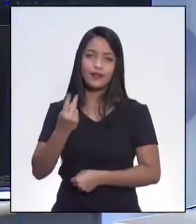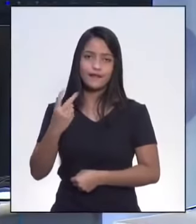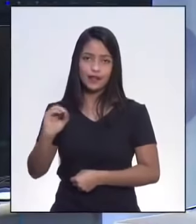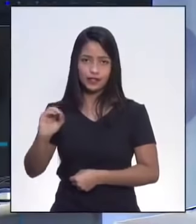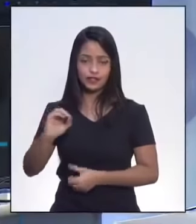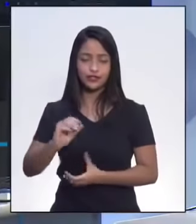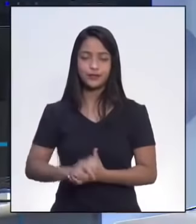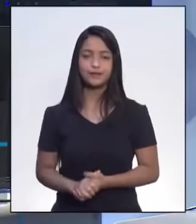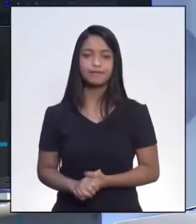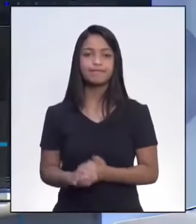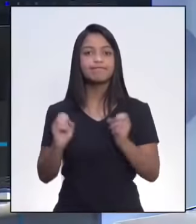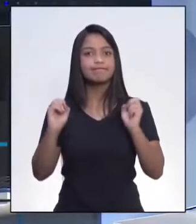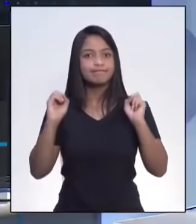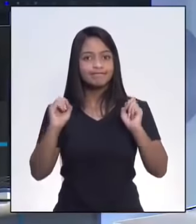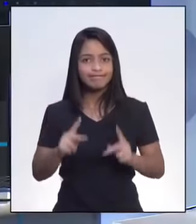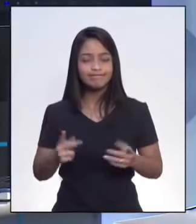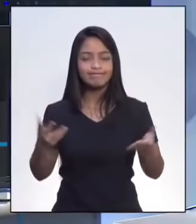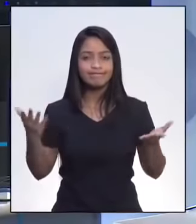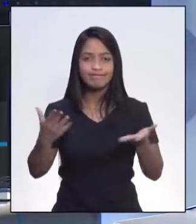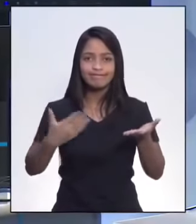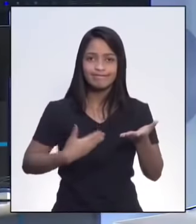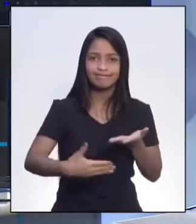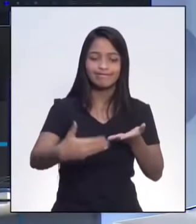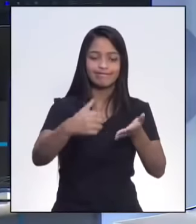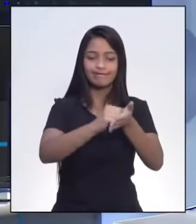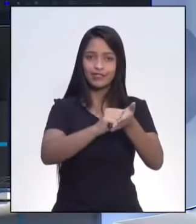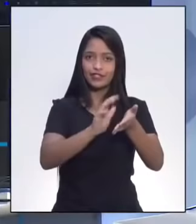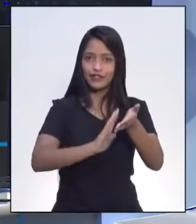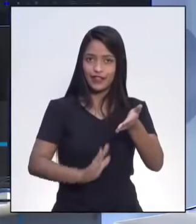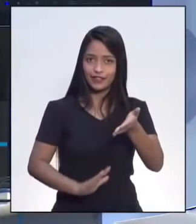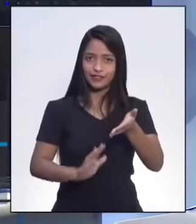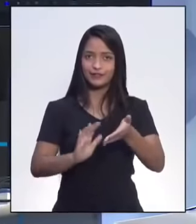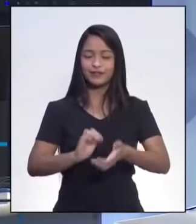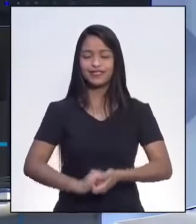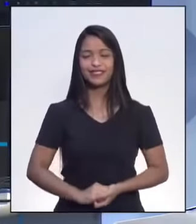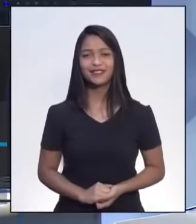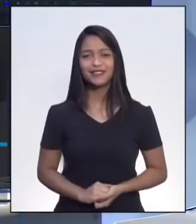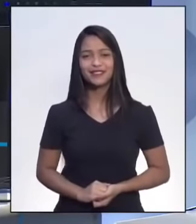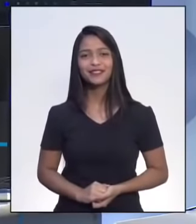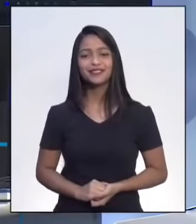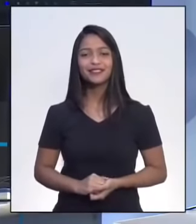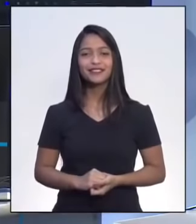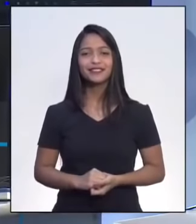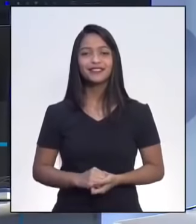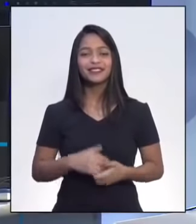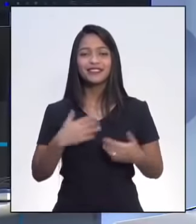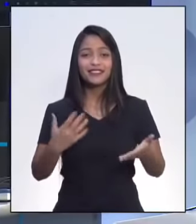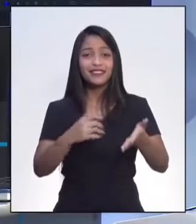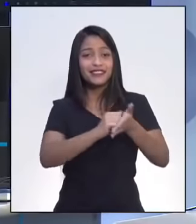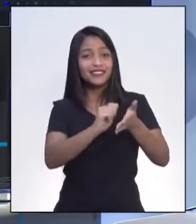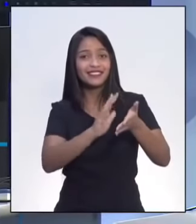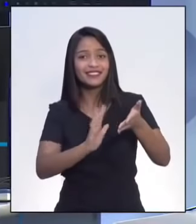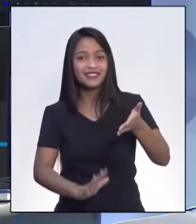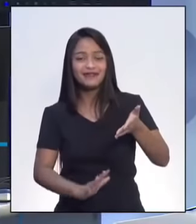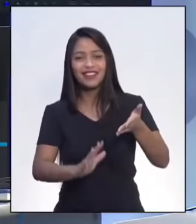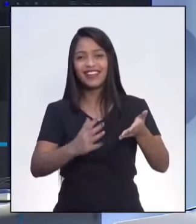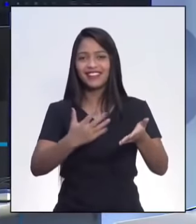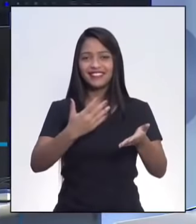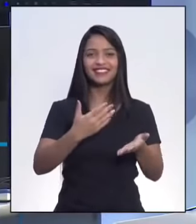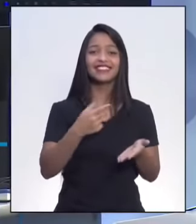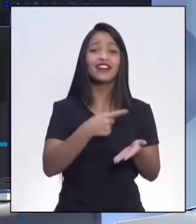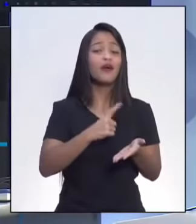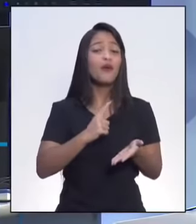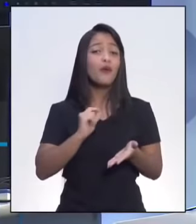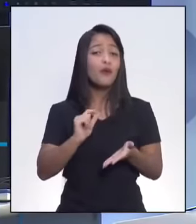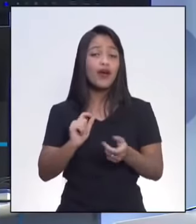Ok, pessoal, agora vamos para a nossa atividade. Então, seguinte, nossa atividade tem o quê? Tem um quadro, consegue colocar para eles na